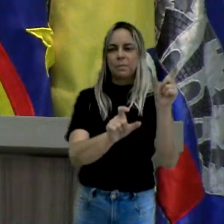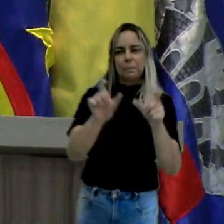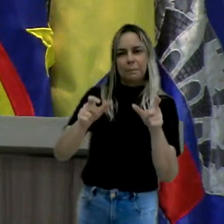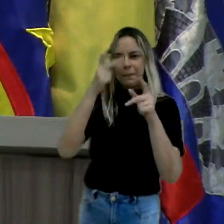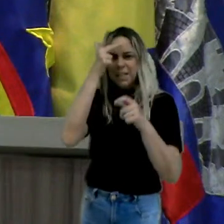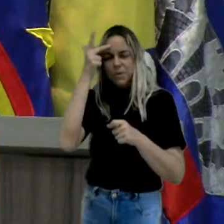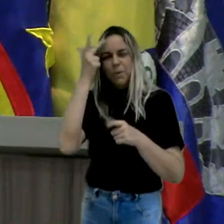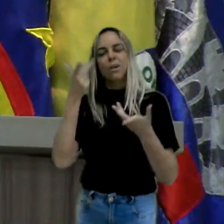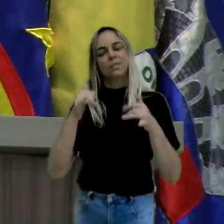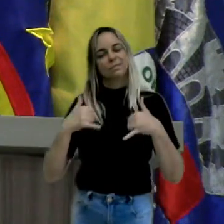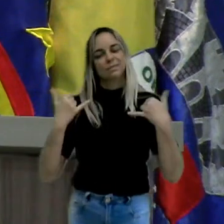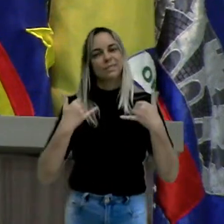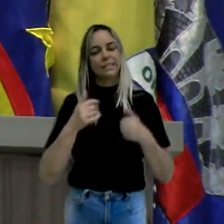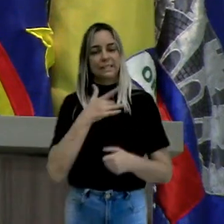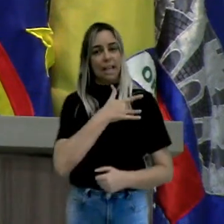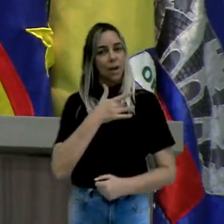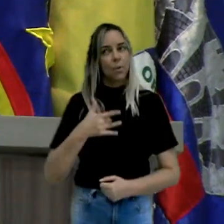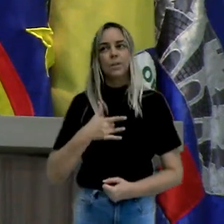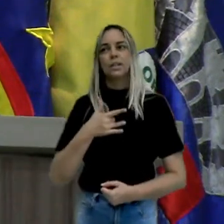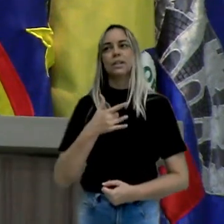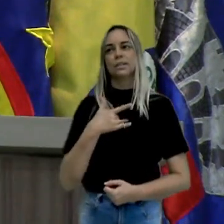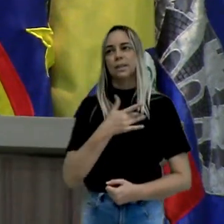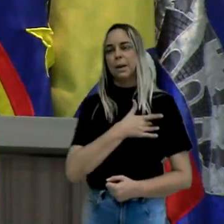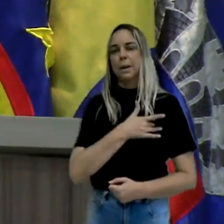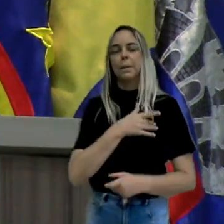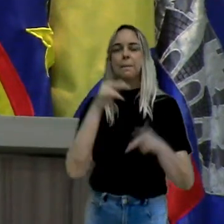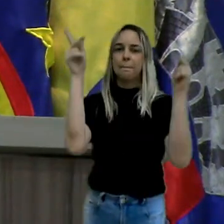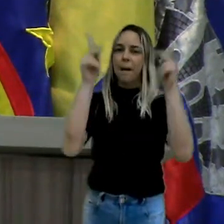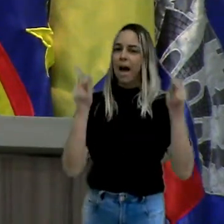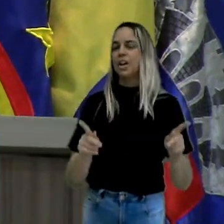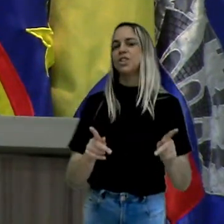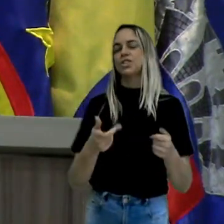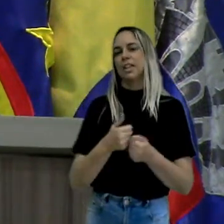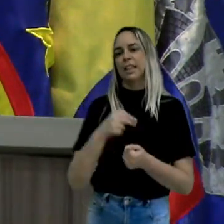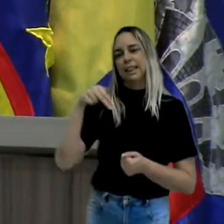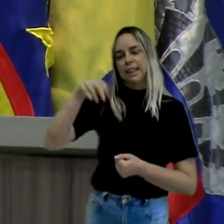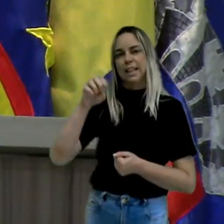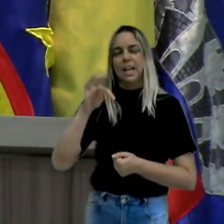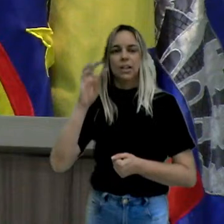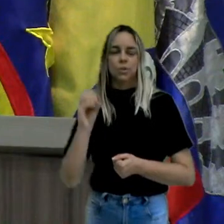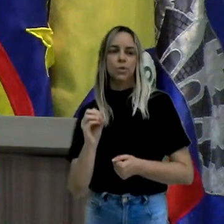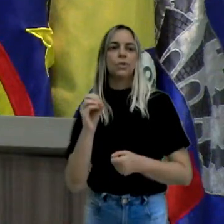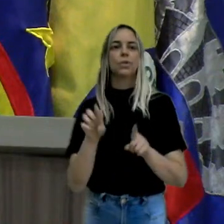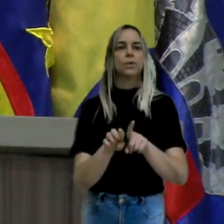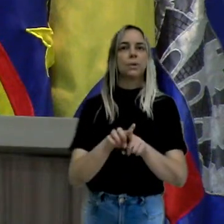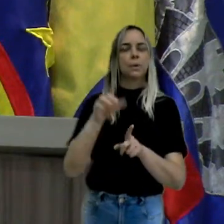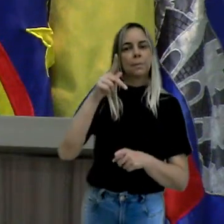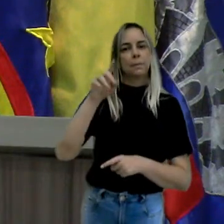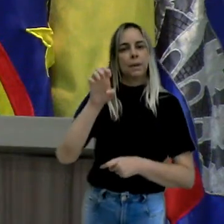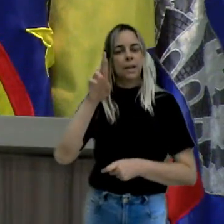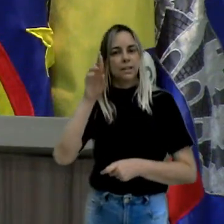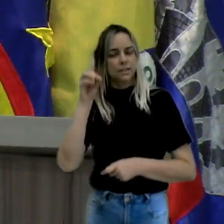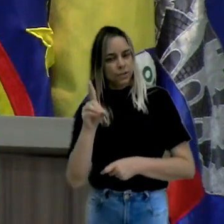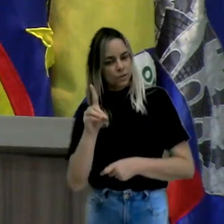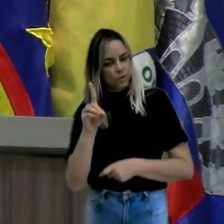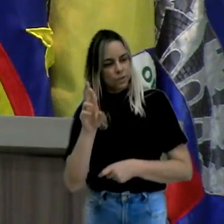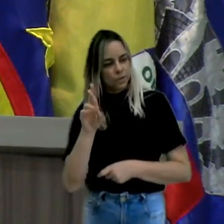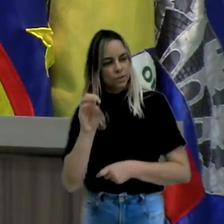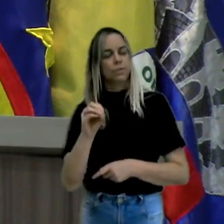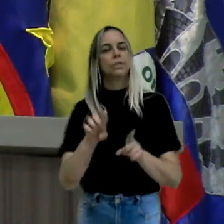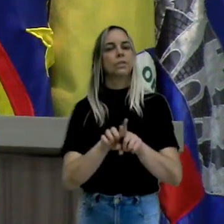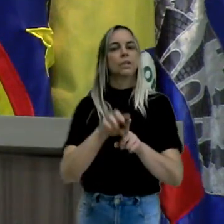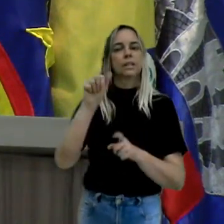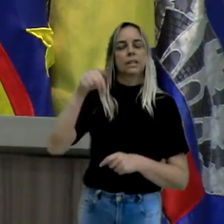aniversariantes, né, que dê muita saúde e paz a Pedro, filho de Neto, a irmã Rosa do Santo Afonso, Aninha do Sítio